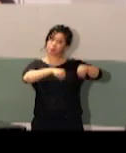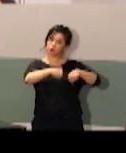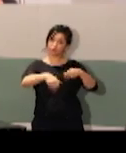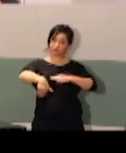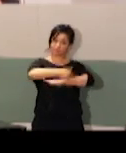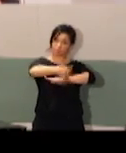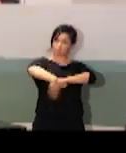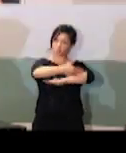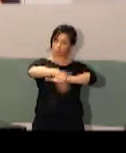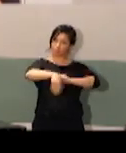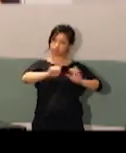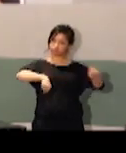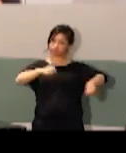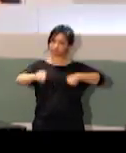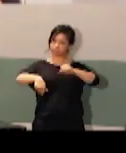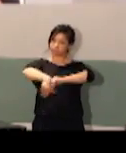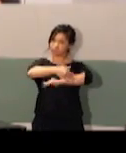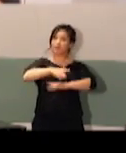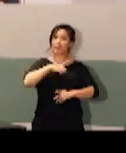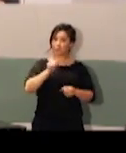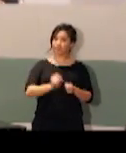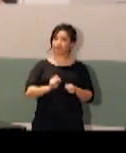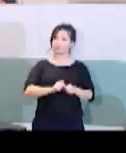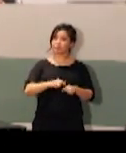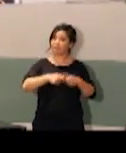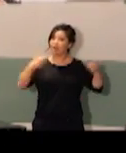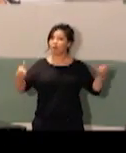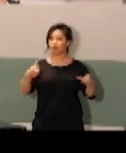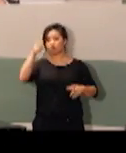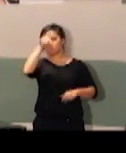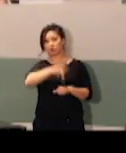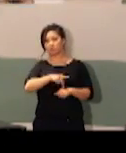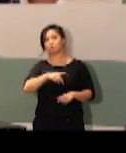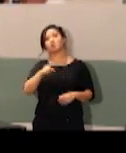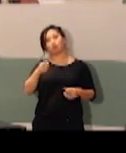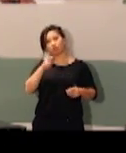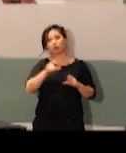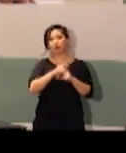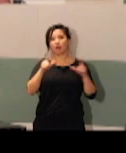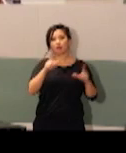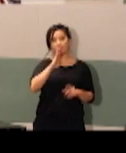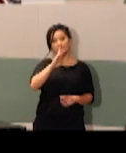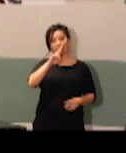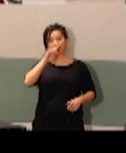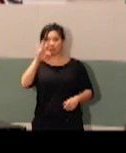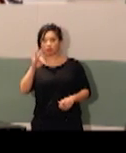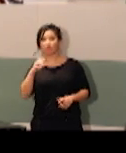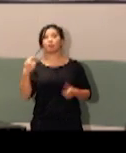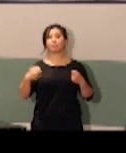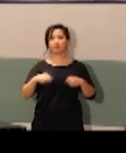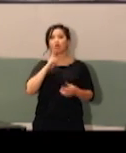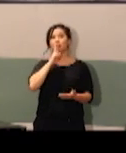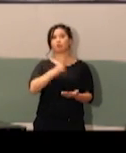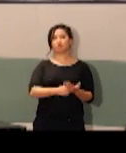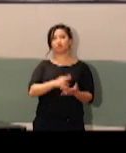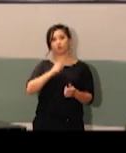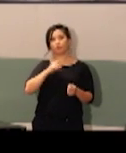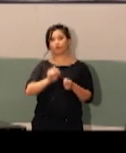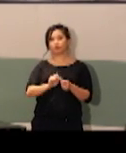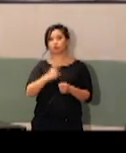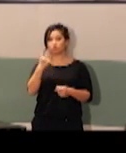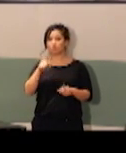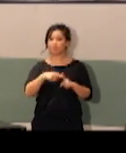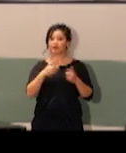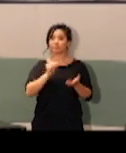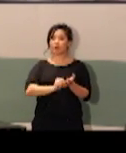mandato. E é evidente que o BRT é uma grande saída, fiz um, mas tem três já engatilhado para atender a nossa